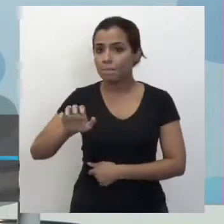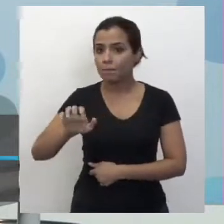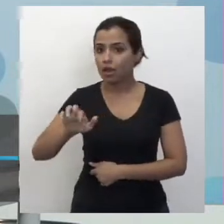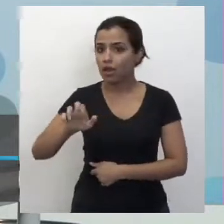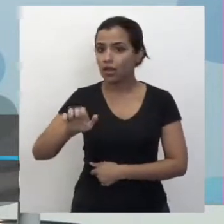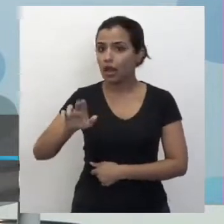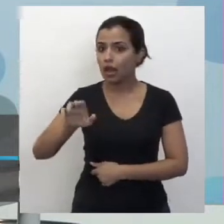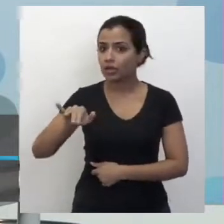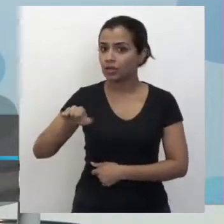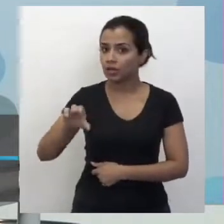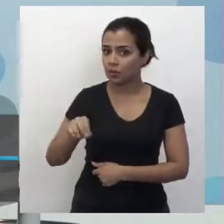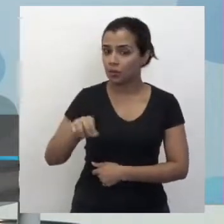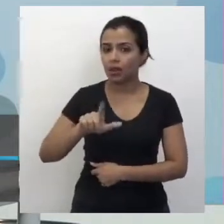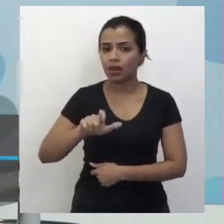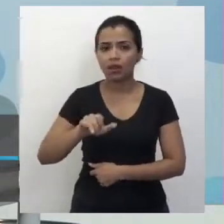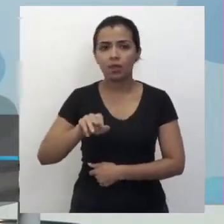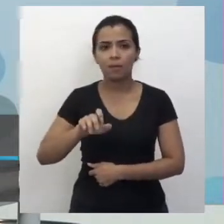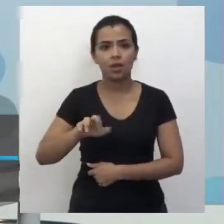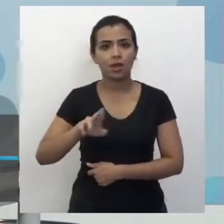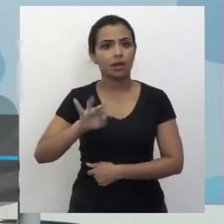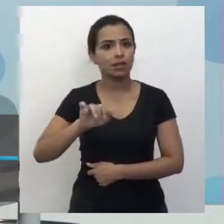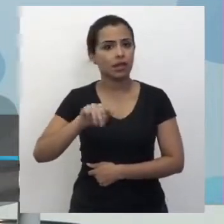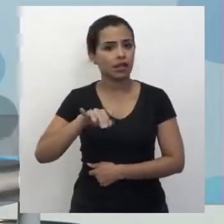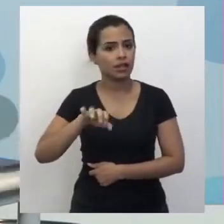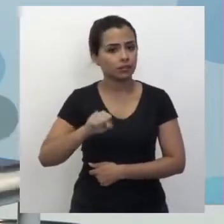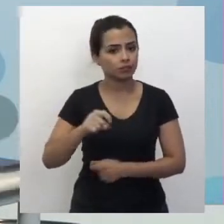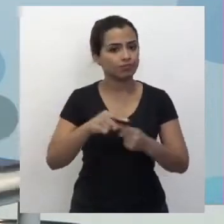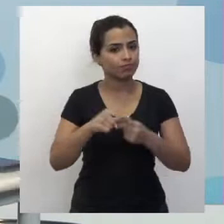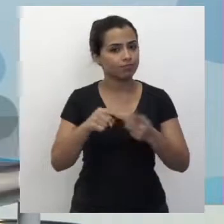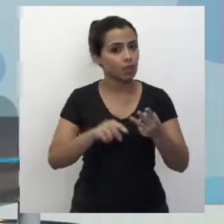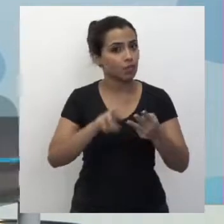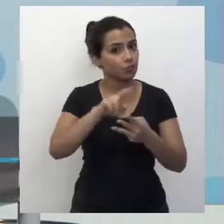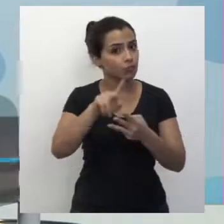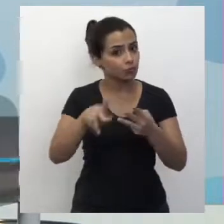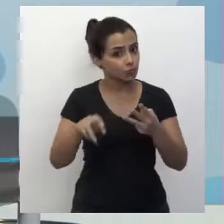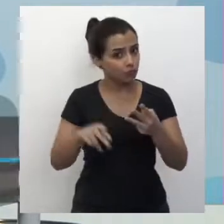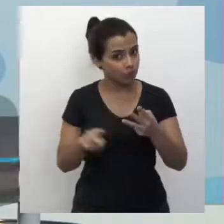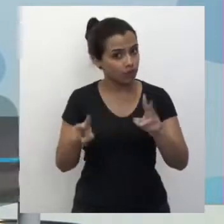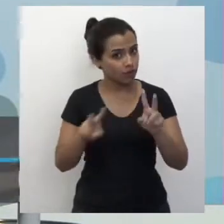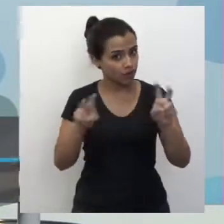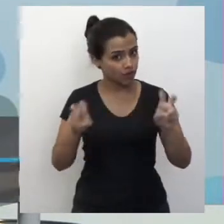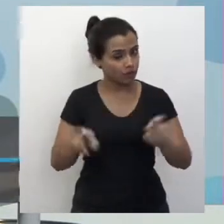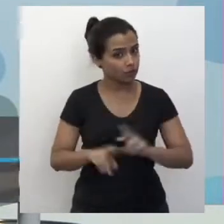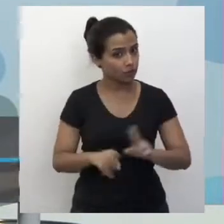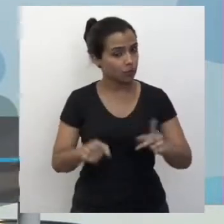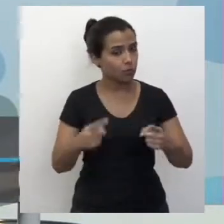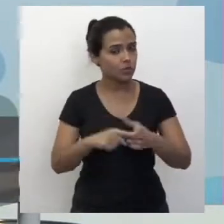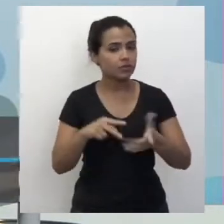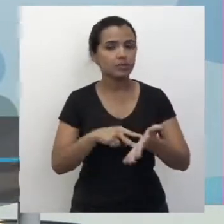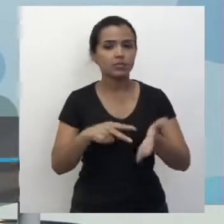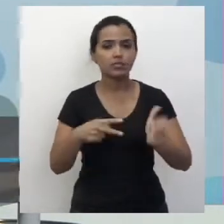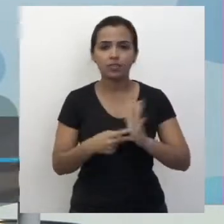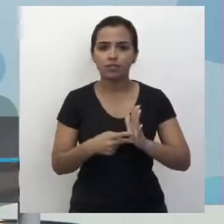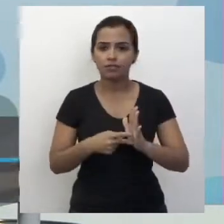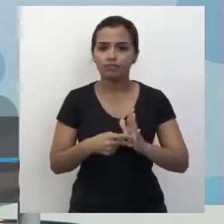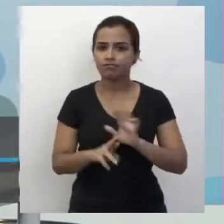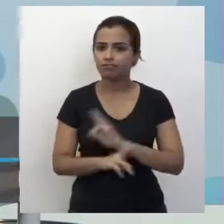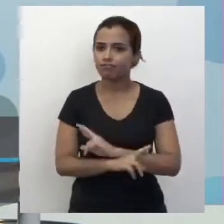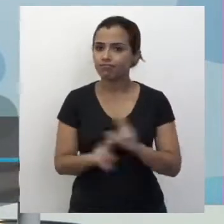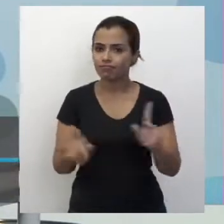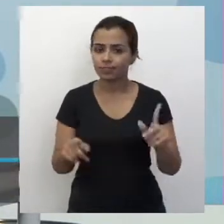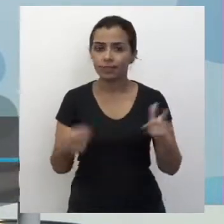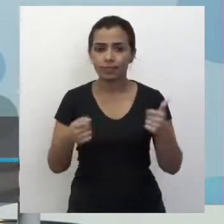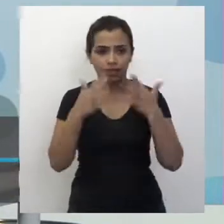totalmente diferentes, então você, aluno, tomar esse cuidado com a questão dos termos, porque eles carregam significados totalmente diferentes, a gente tem